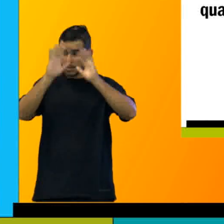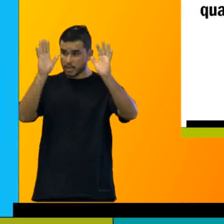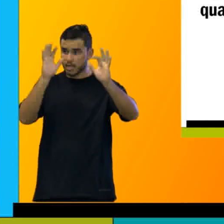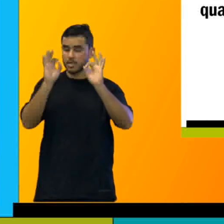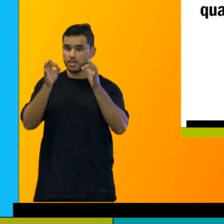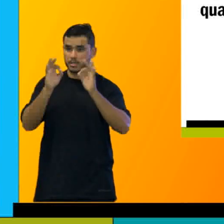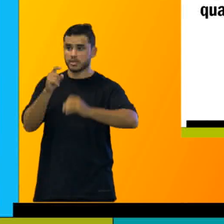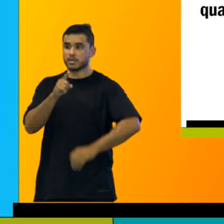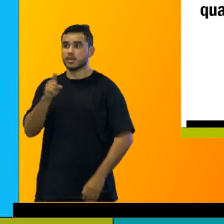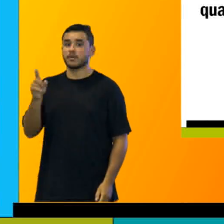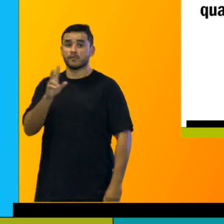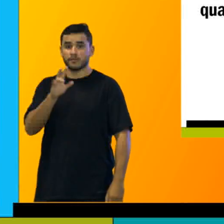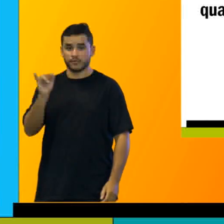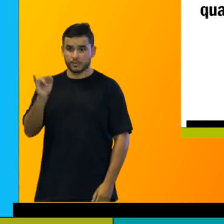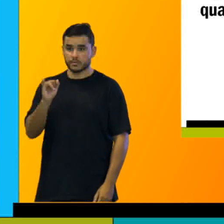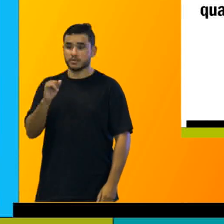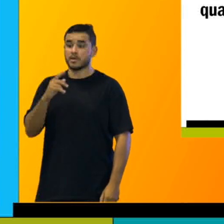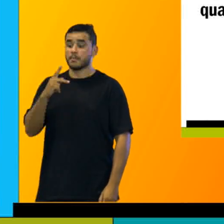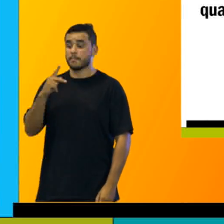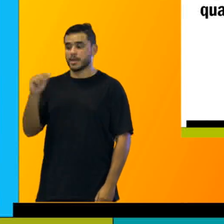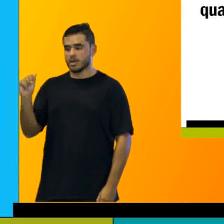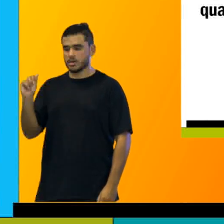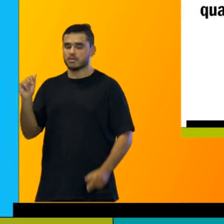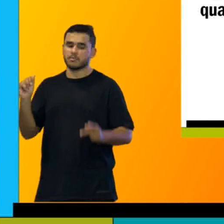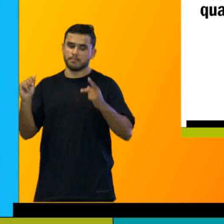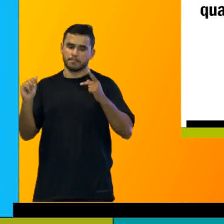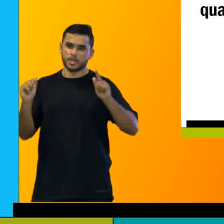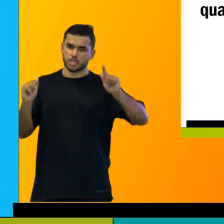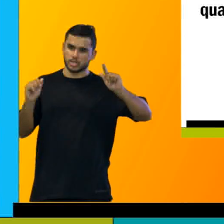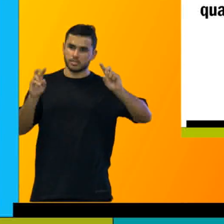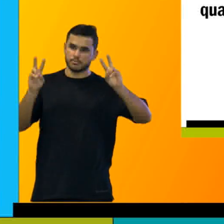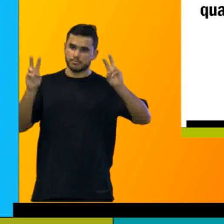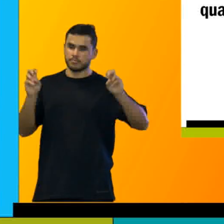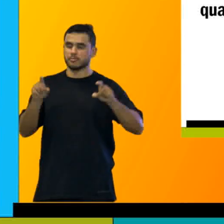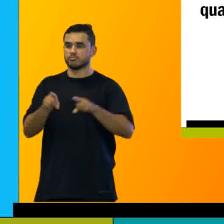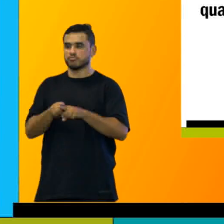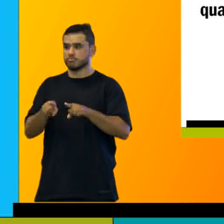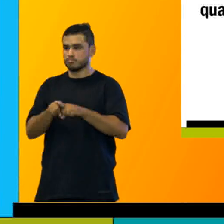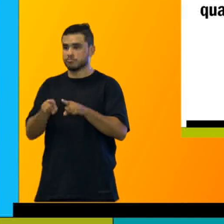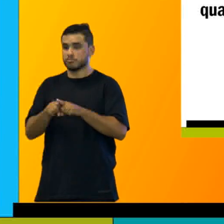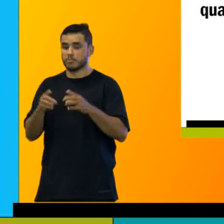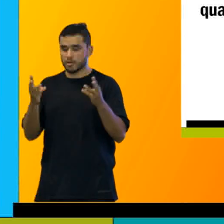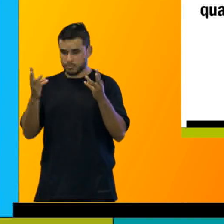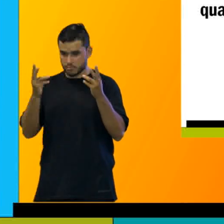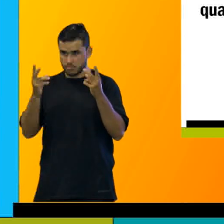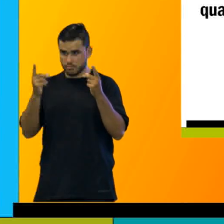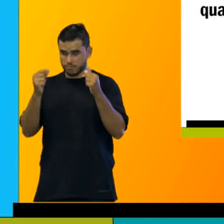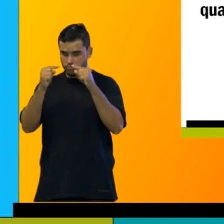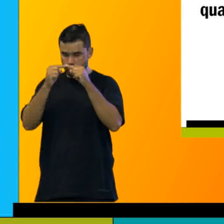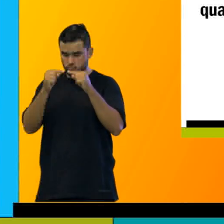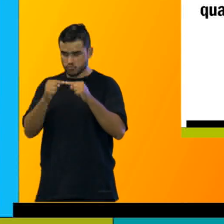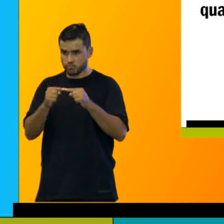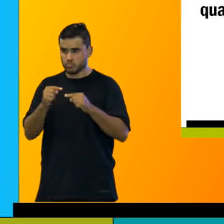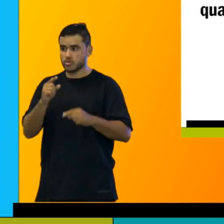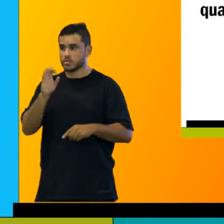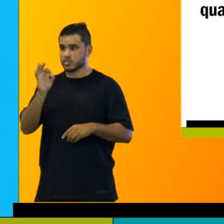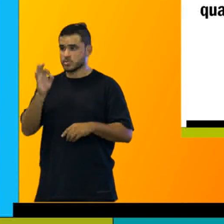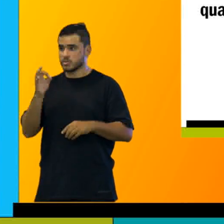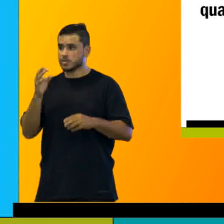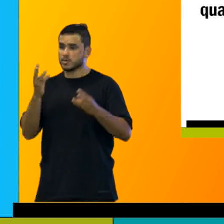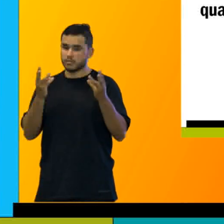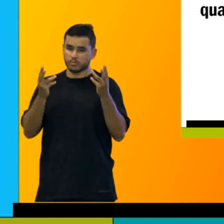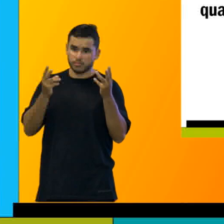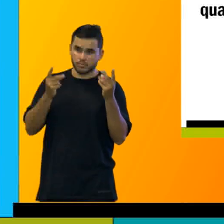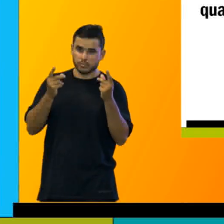sequências numéricas, que é a PA e a PG. E também problemas de análise combinatória, que é o princípio multiplicativo, a combinação,